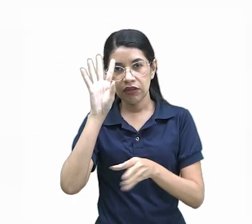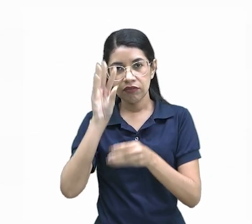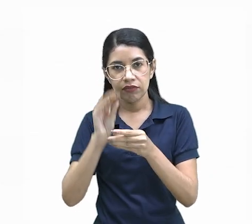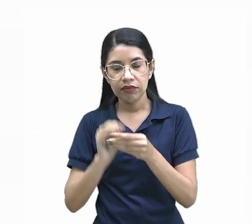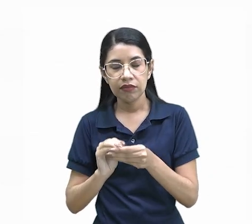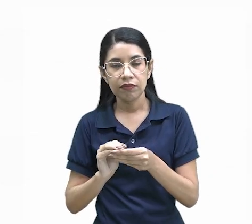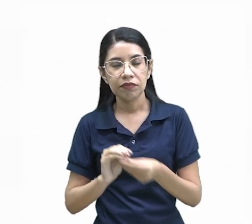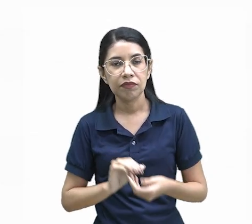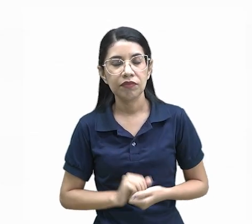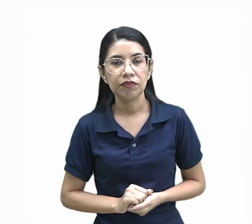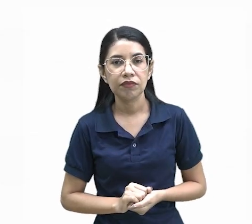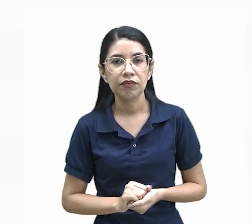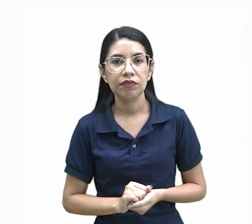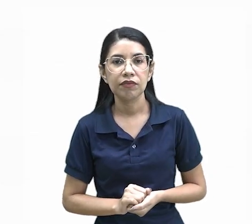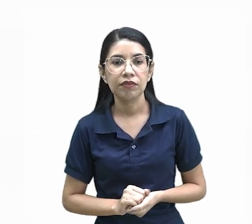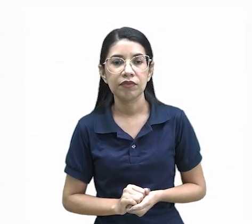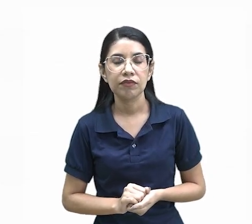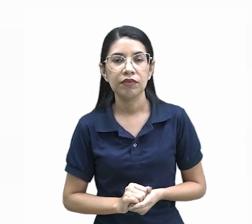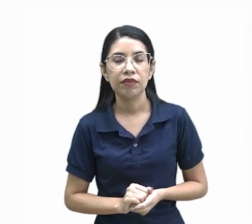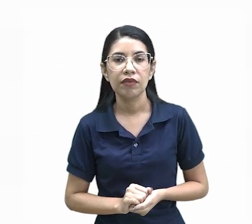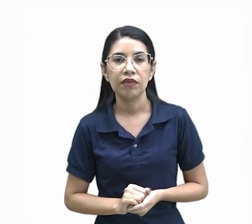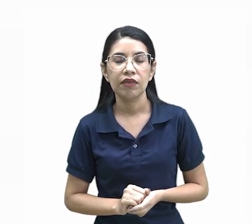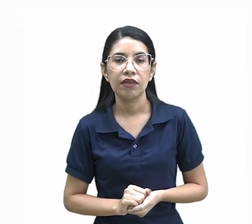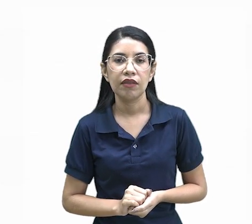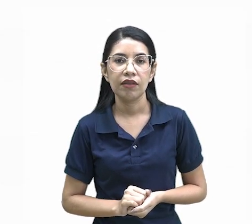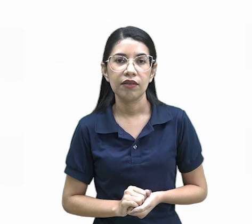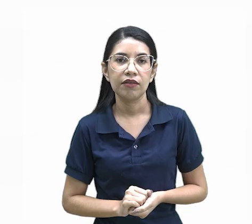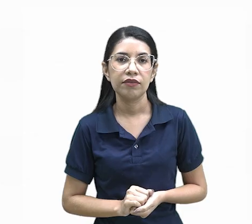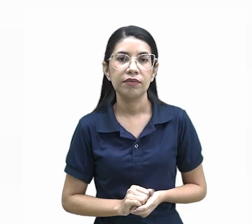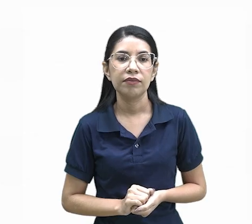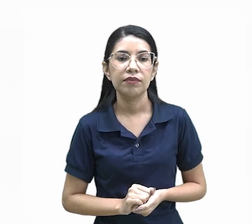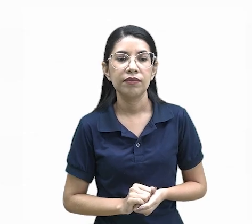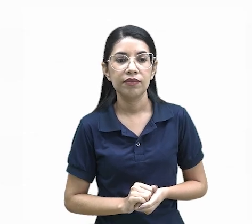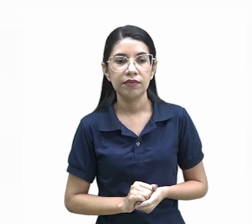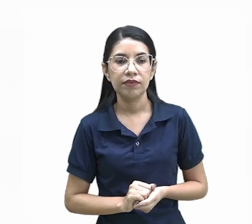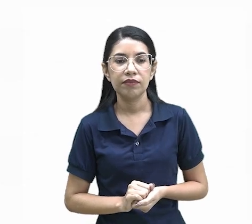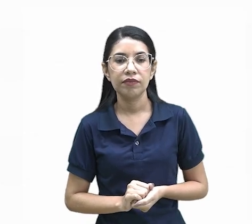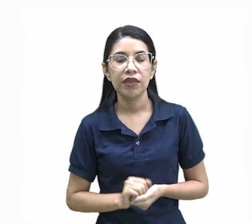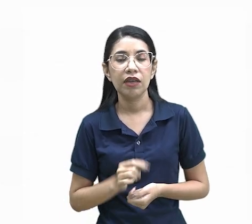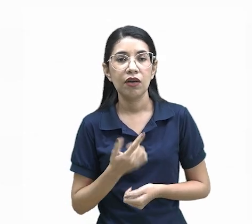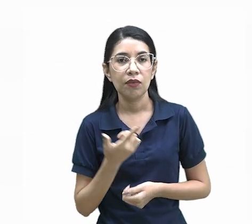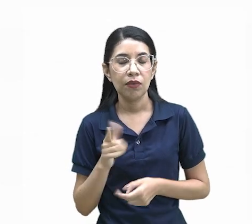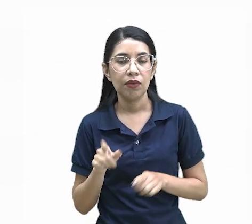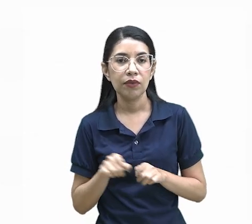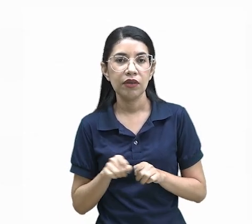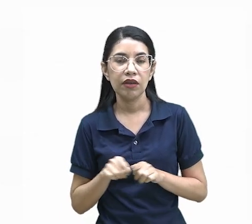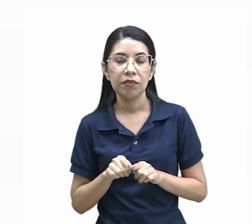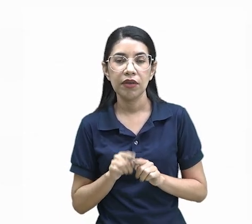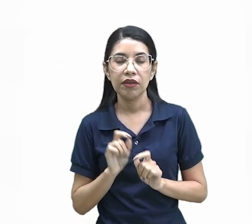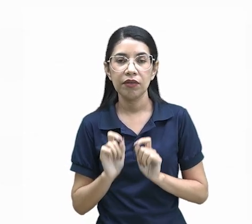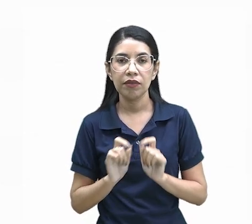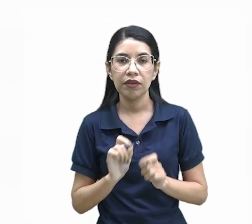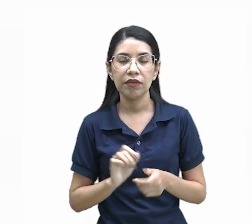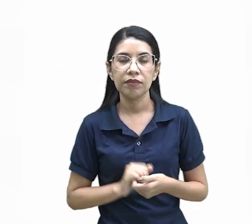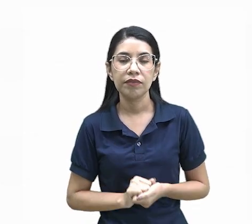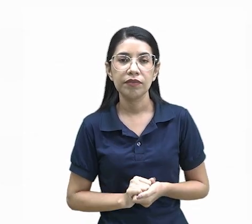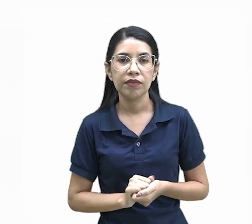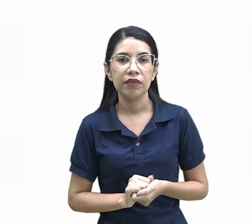utiliza então o portanto como elemento coesivo na conclusão. Nós temos outros intraparágrafos, né? Olha